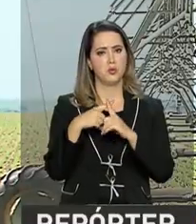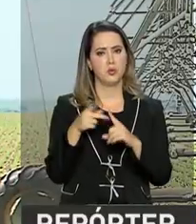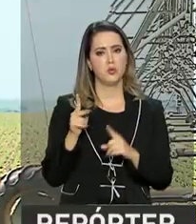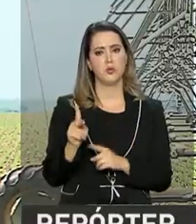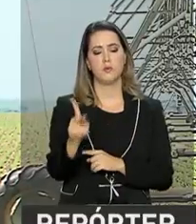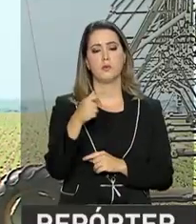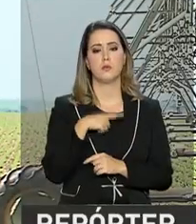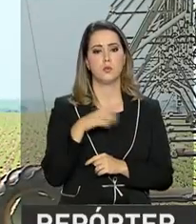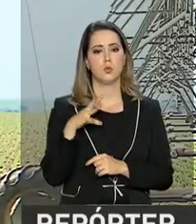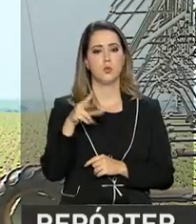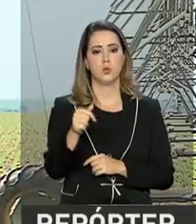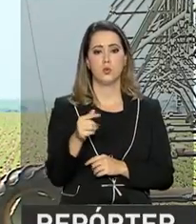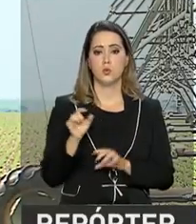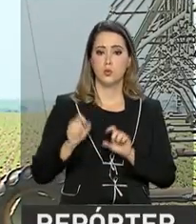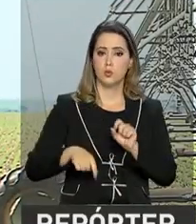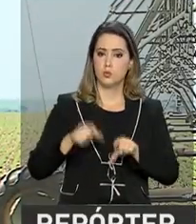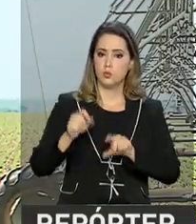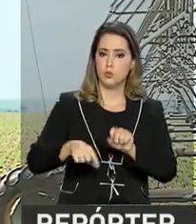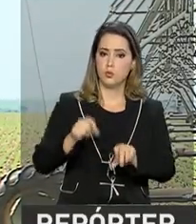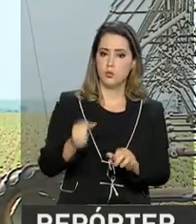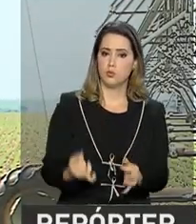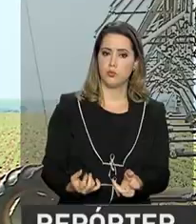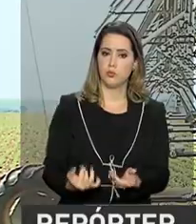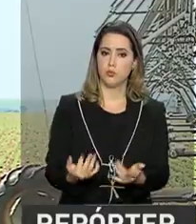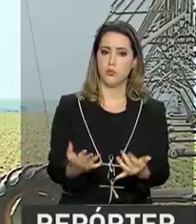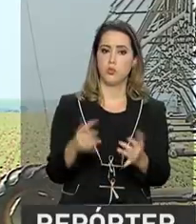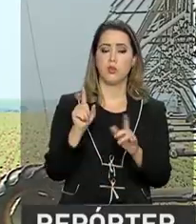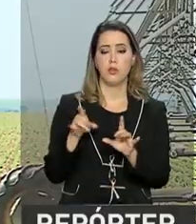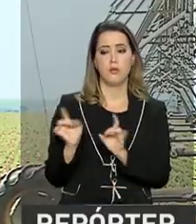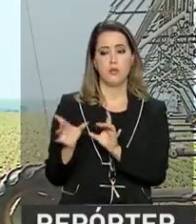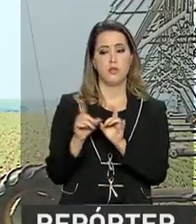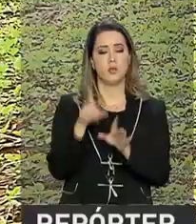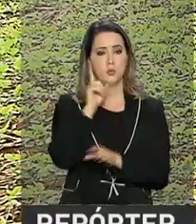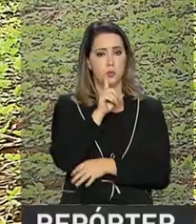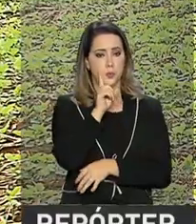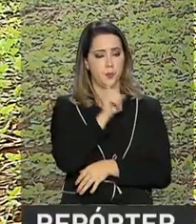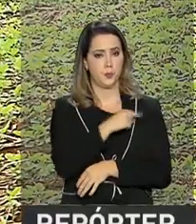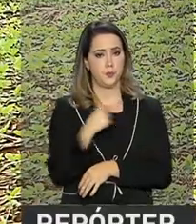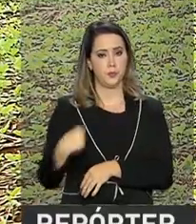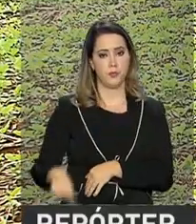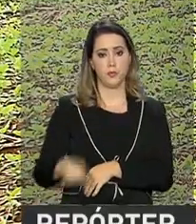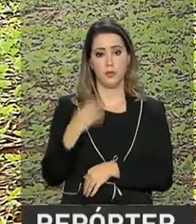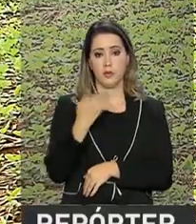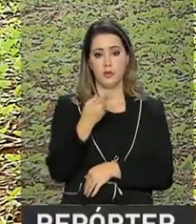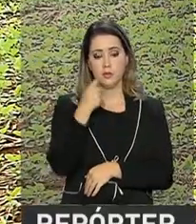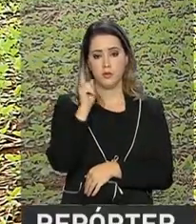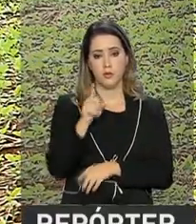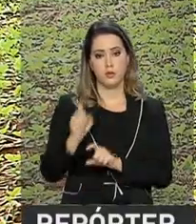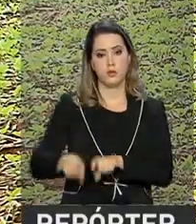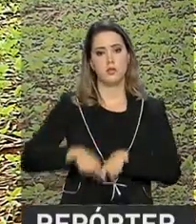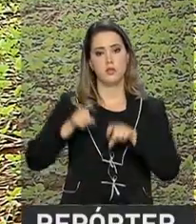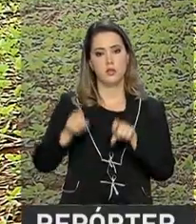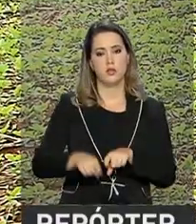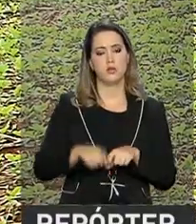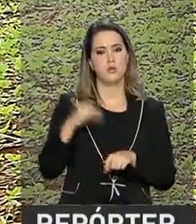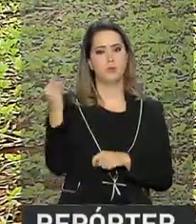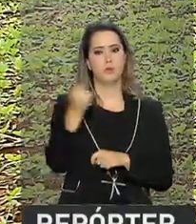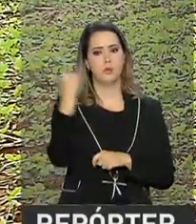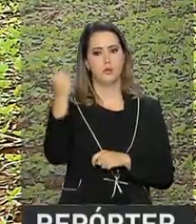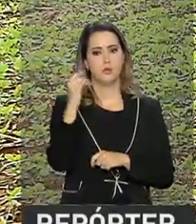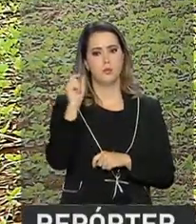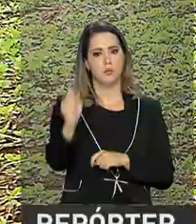praticamente tudo que produz é exportado para os estados unidos e china para ele o setor do agronegócio tem papel essencial